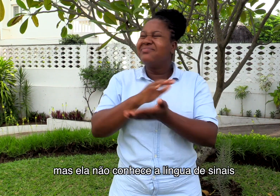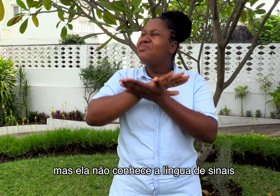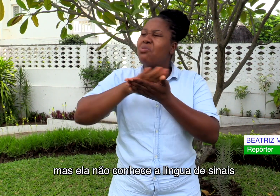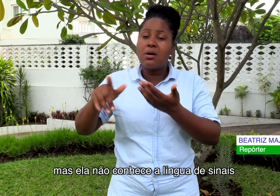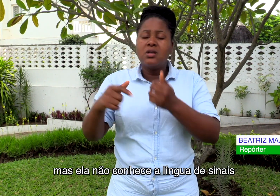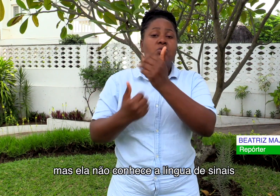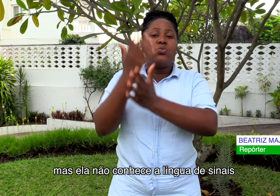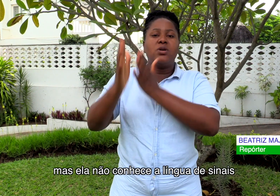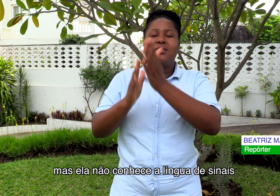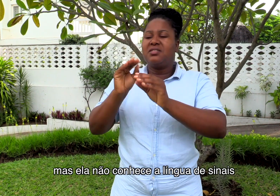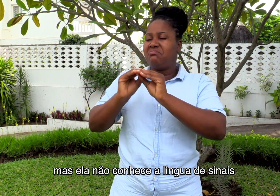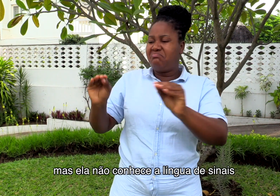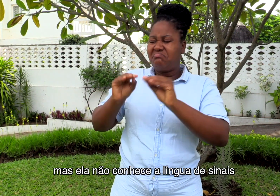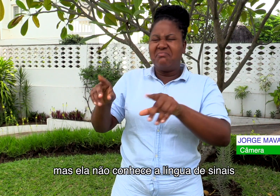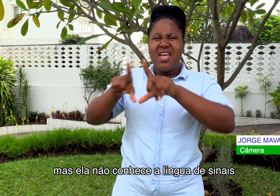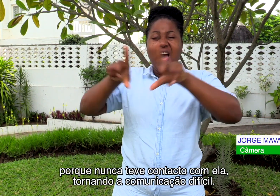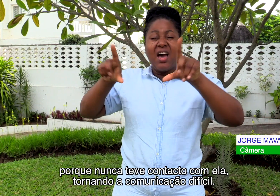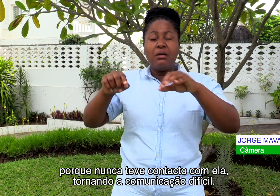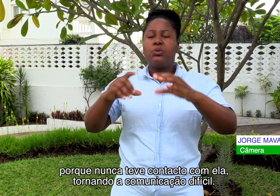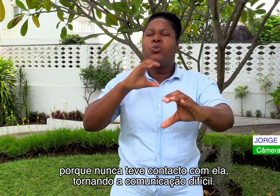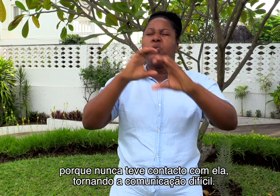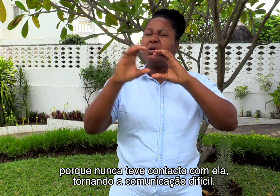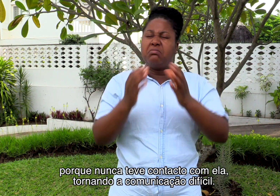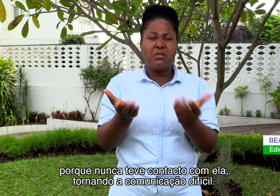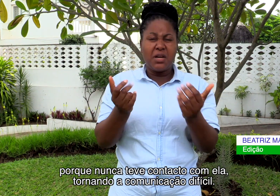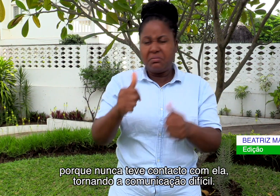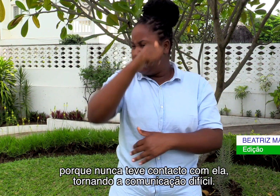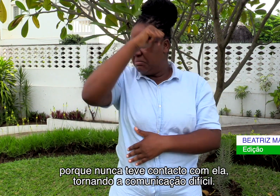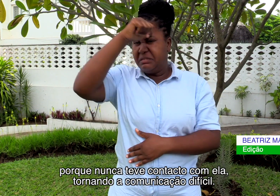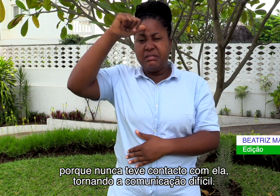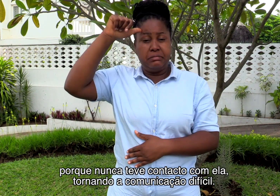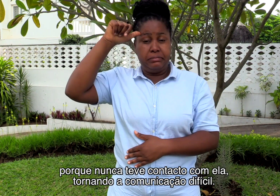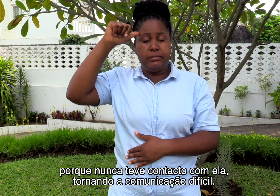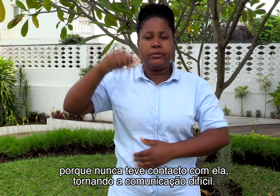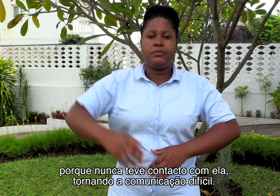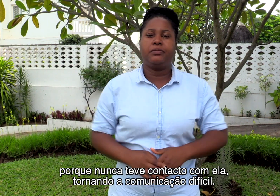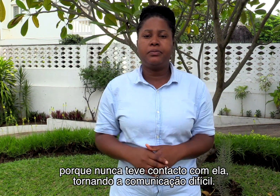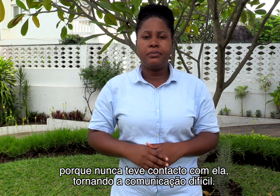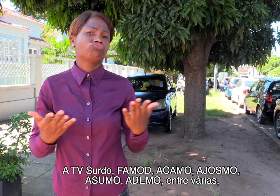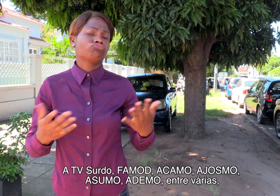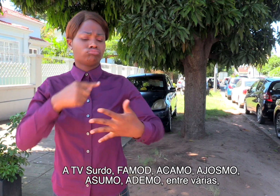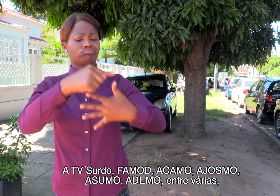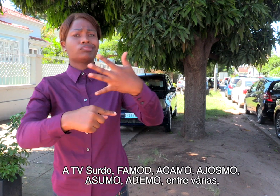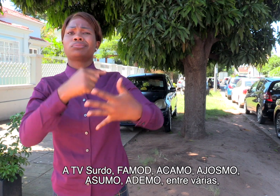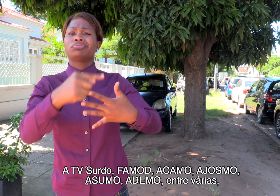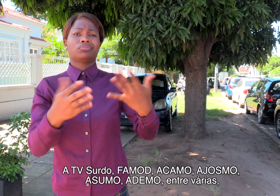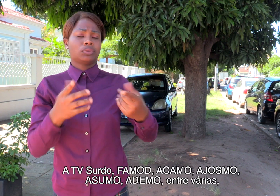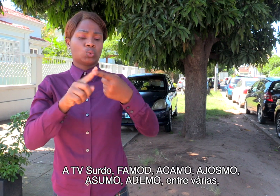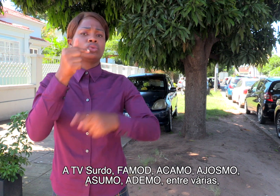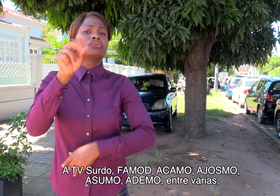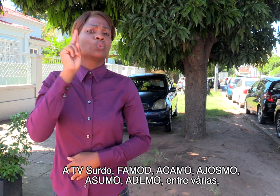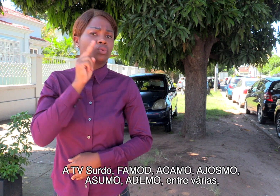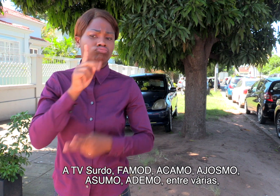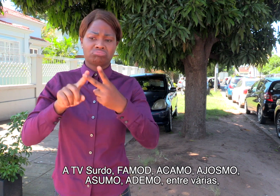mas ela não conhece a língua de sinais porque nunca teve contato com ela, tornando a comunicação difícil. A TV Surdo,